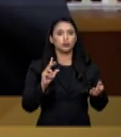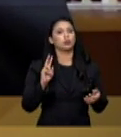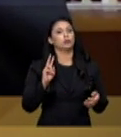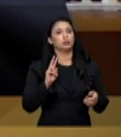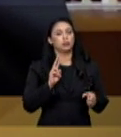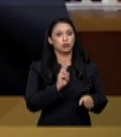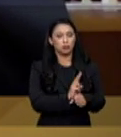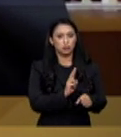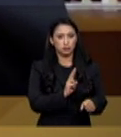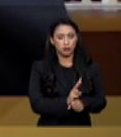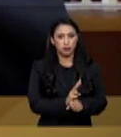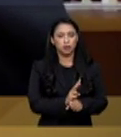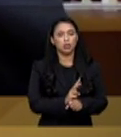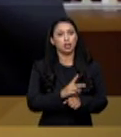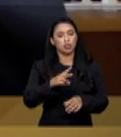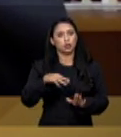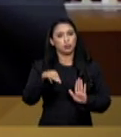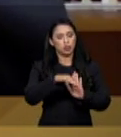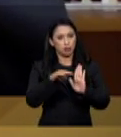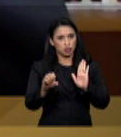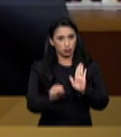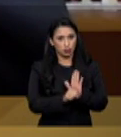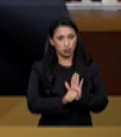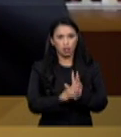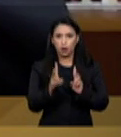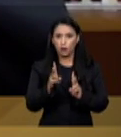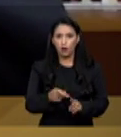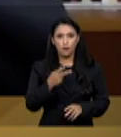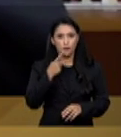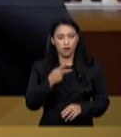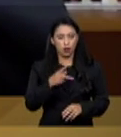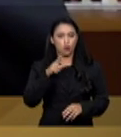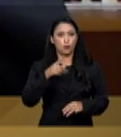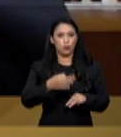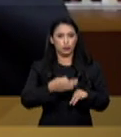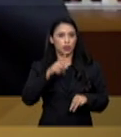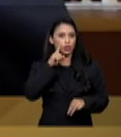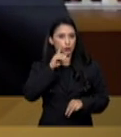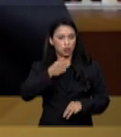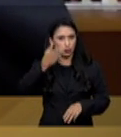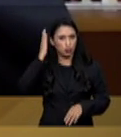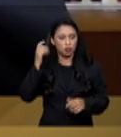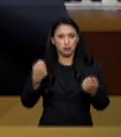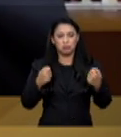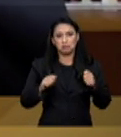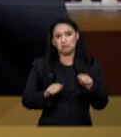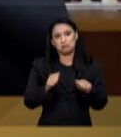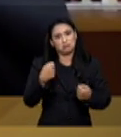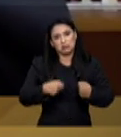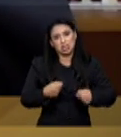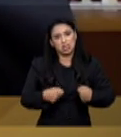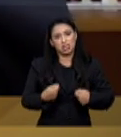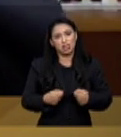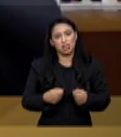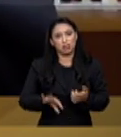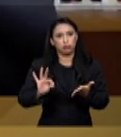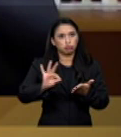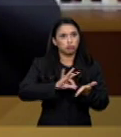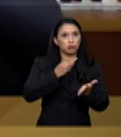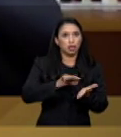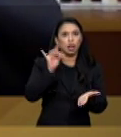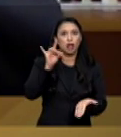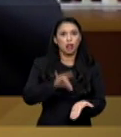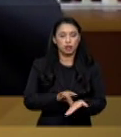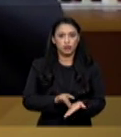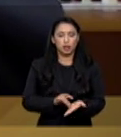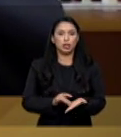como sempre realça o ministro Marco Aurélio, não dependa de ratificação, todos sabem, porque é